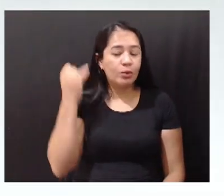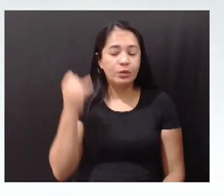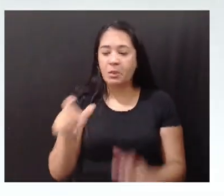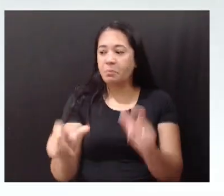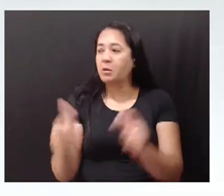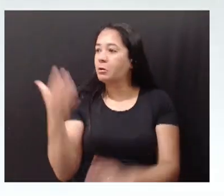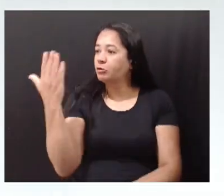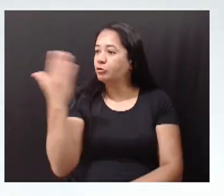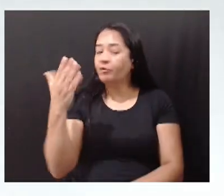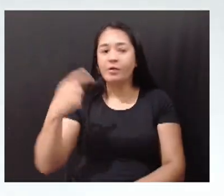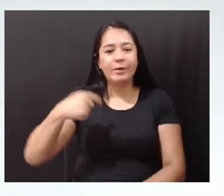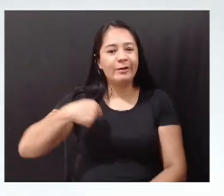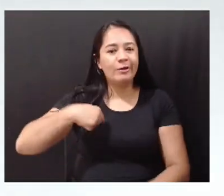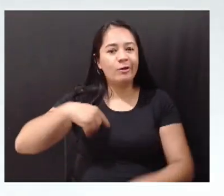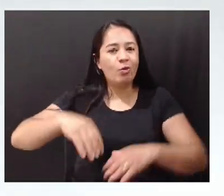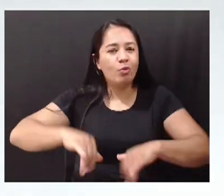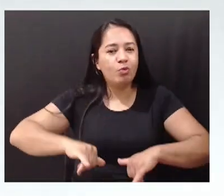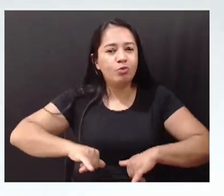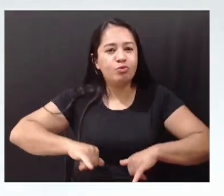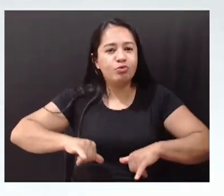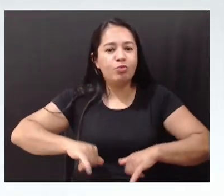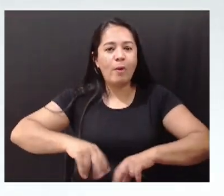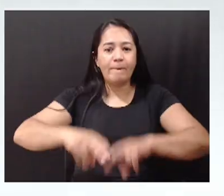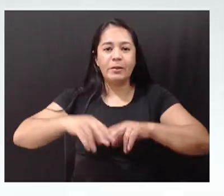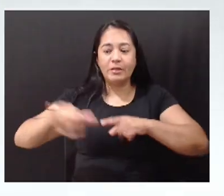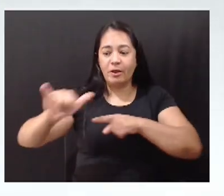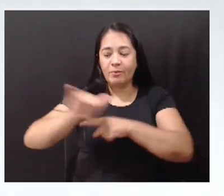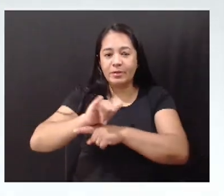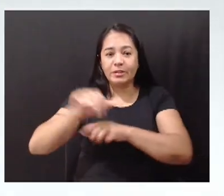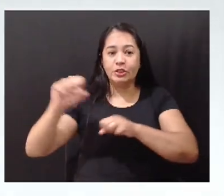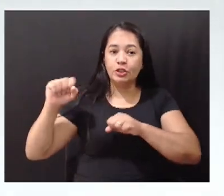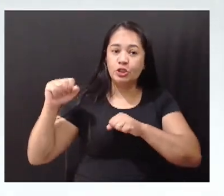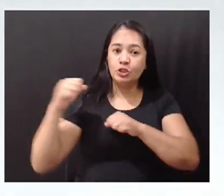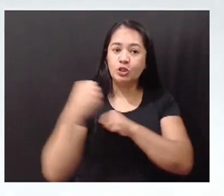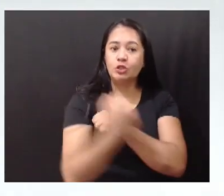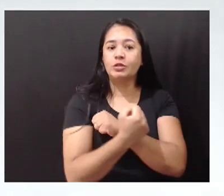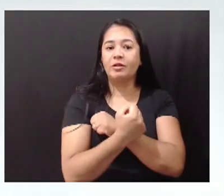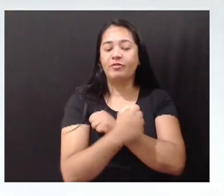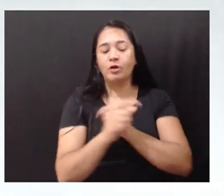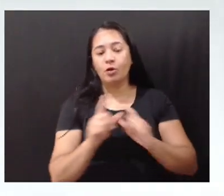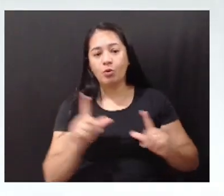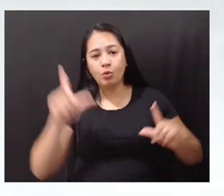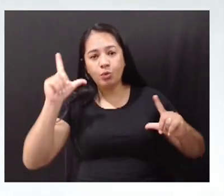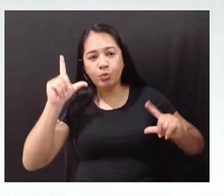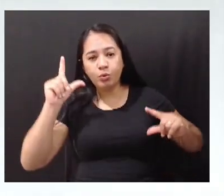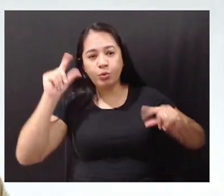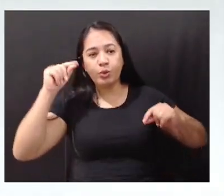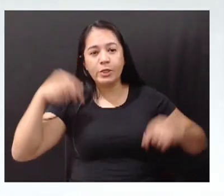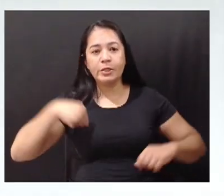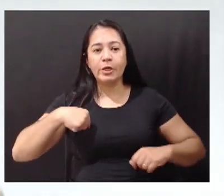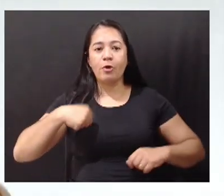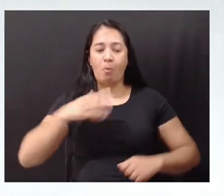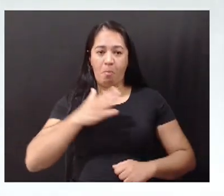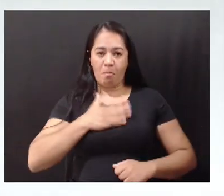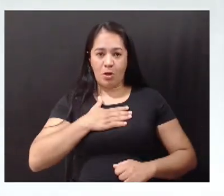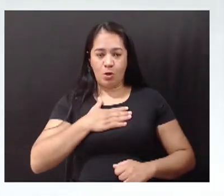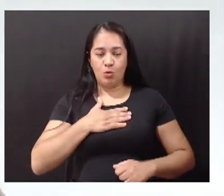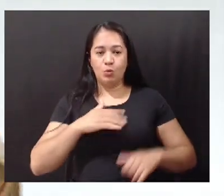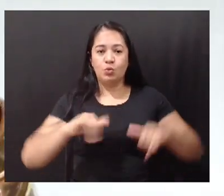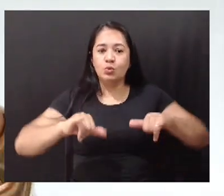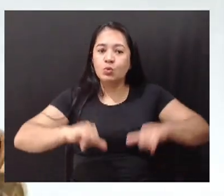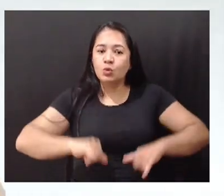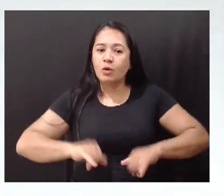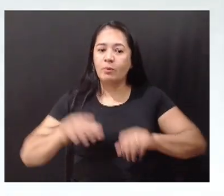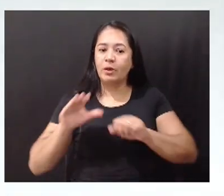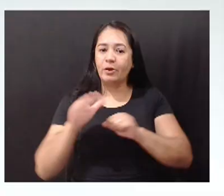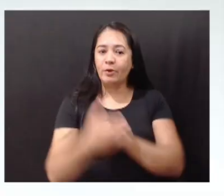sofrendo, então ali é um mecanismo de defesa, de refúgio, para que eu esconda meu sofrimento. Porque se eu tenho reconhecimento através